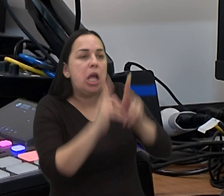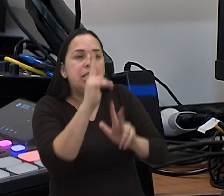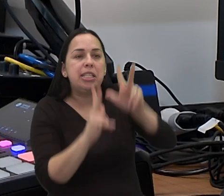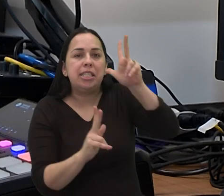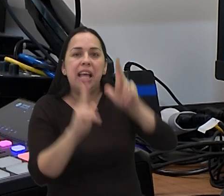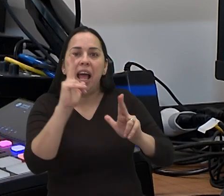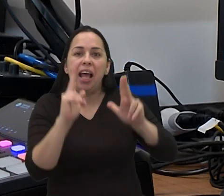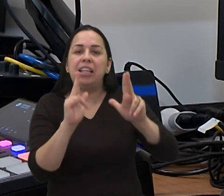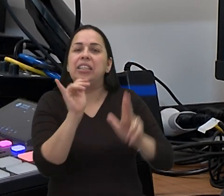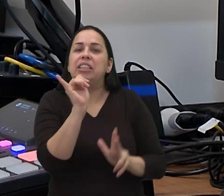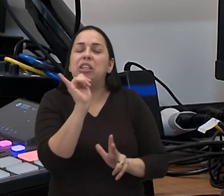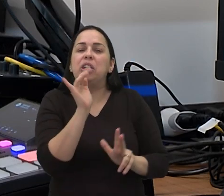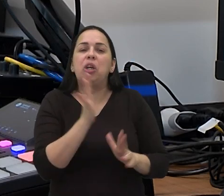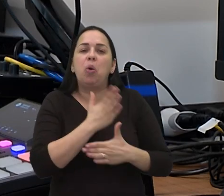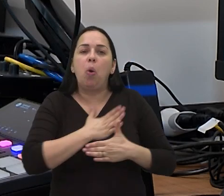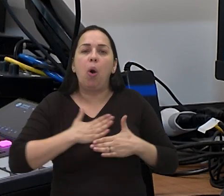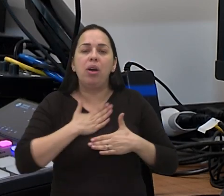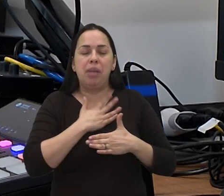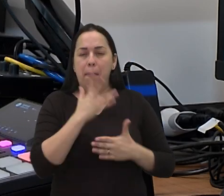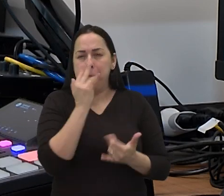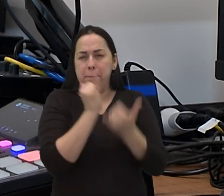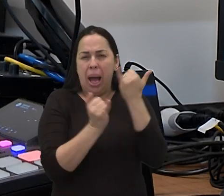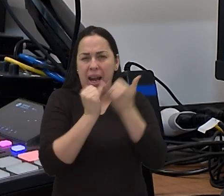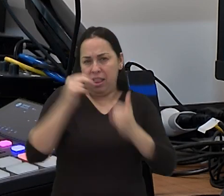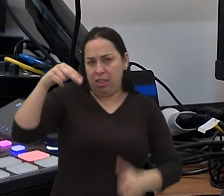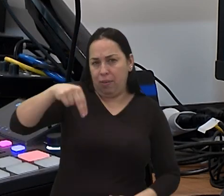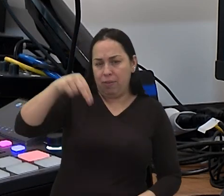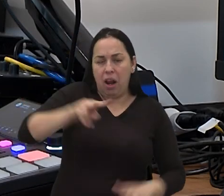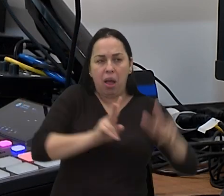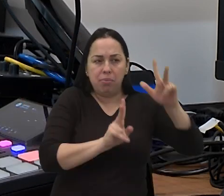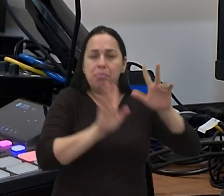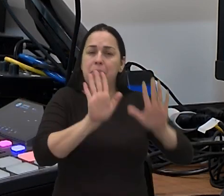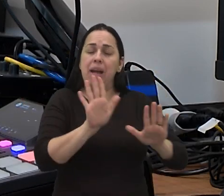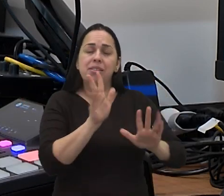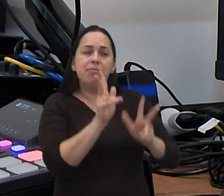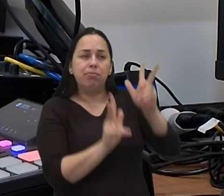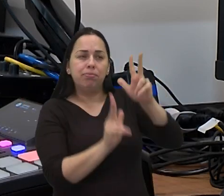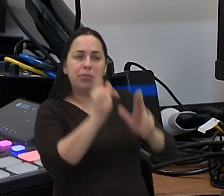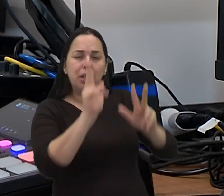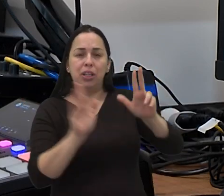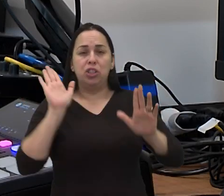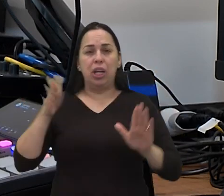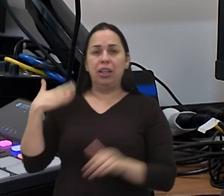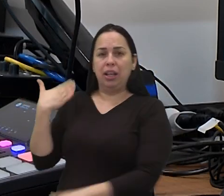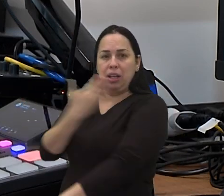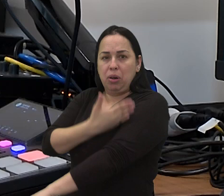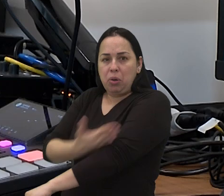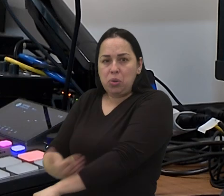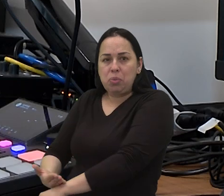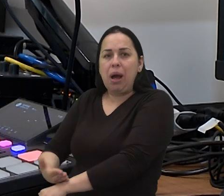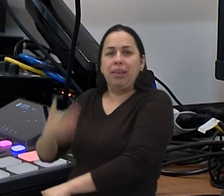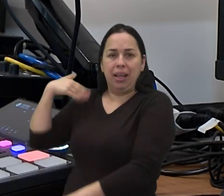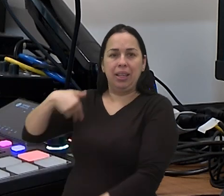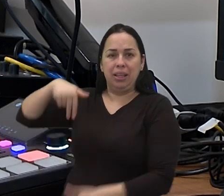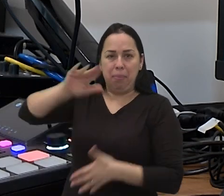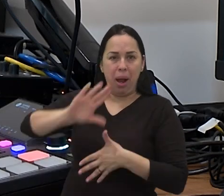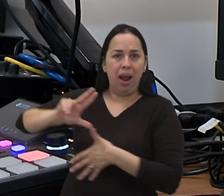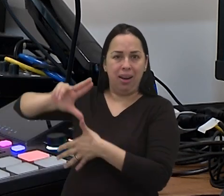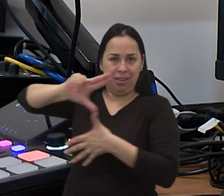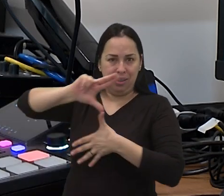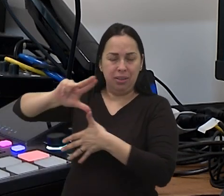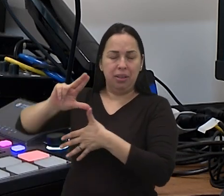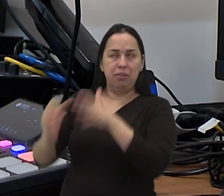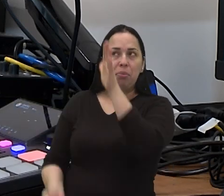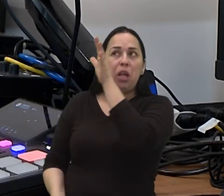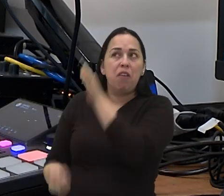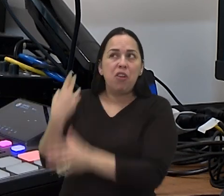seja, do modelo um pouco mais como novela, né? Que é uma coisa já histórica, né? Que na América Latina isso foi